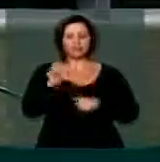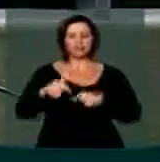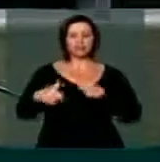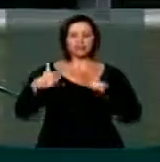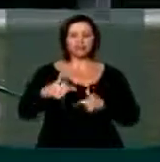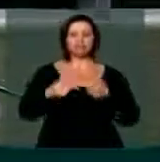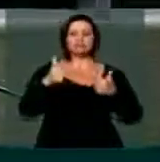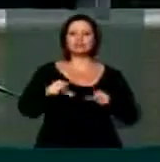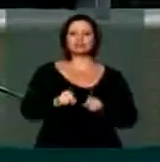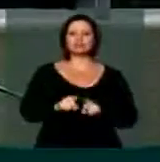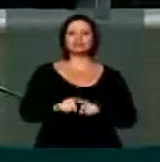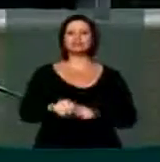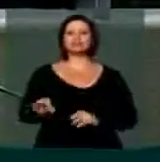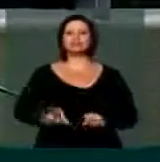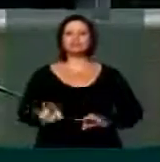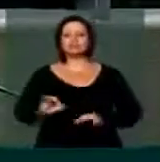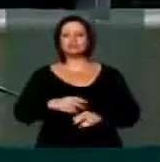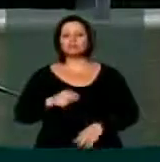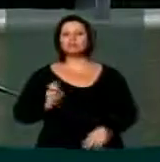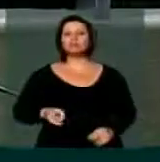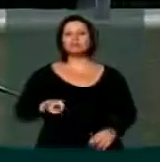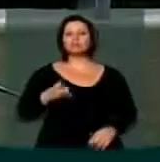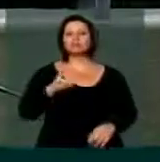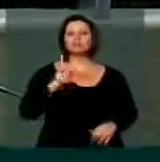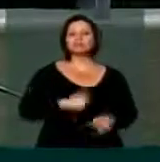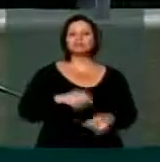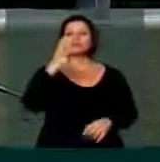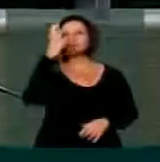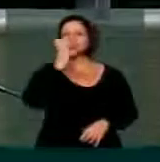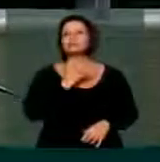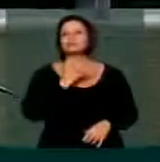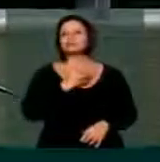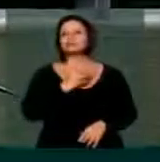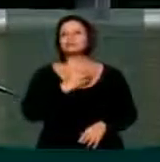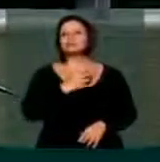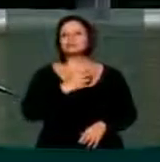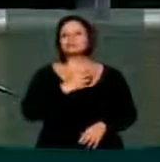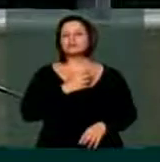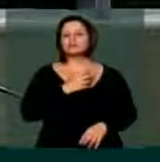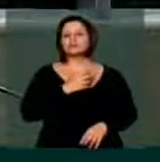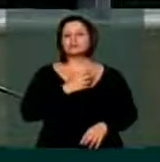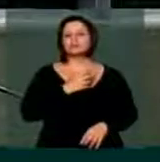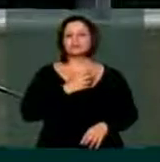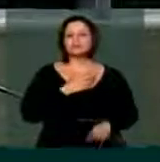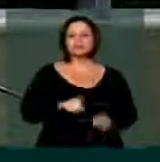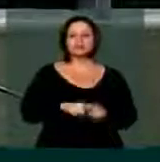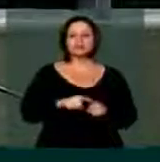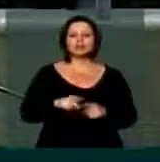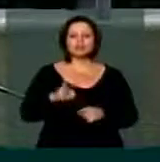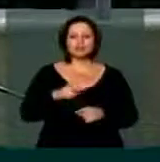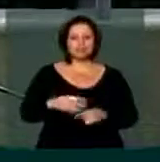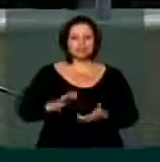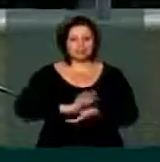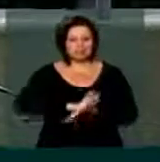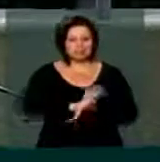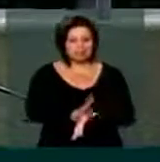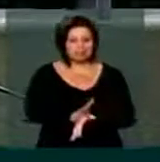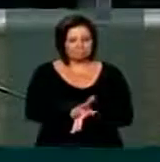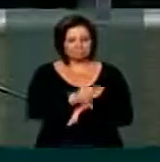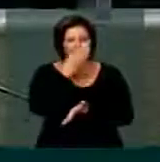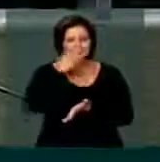grande embate nessa casa, que continua muito sério o preconceito,